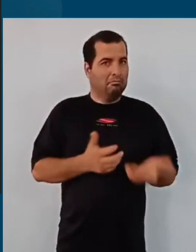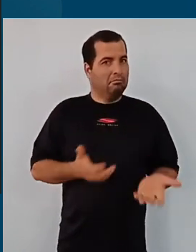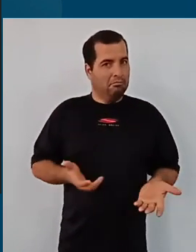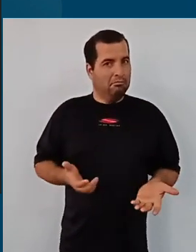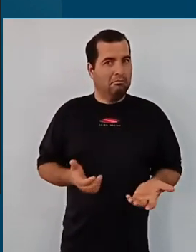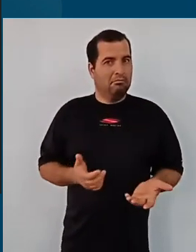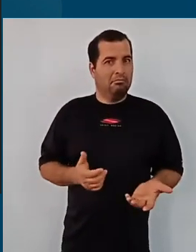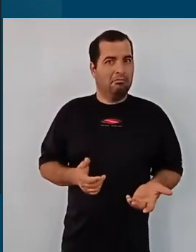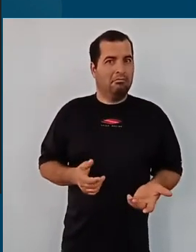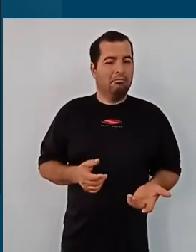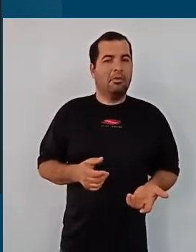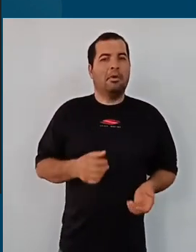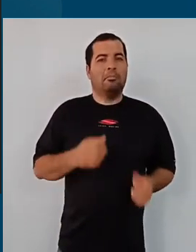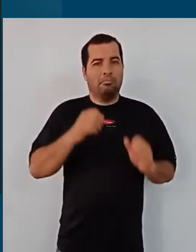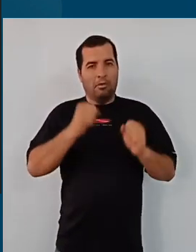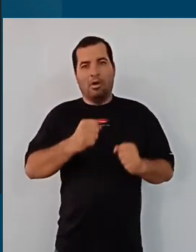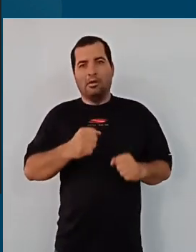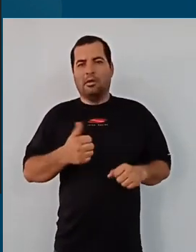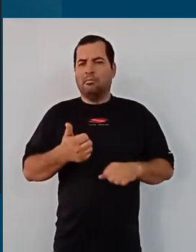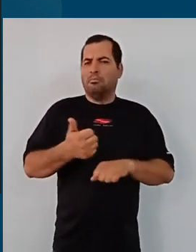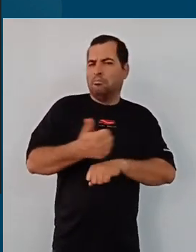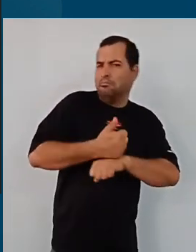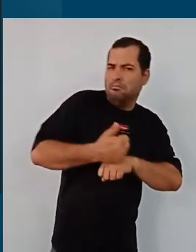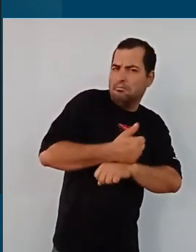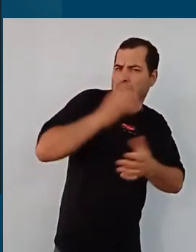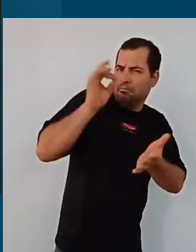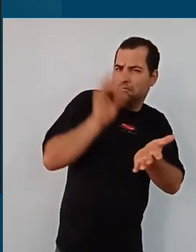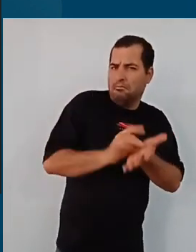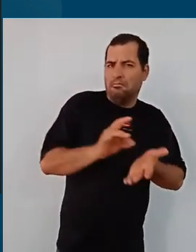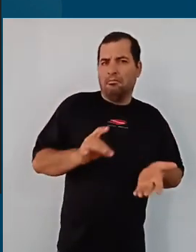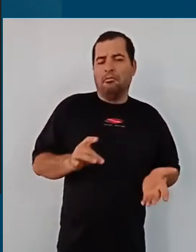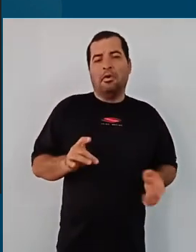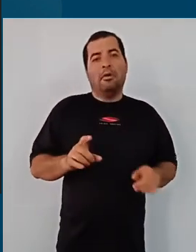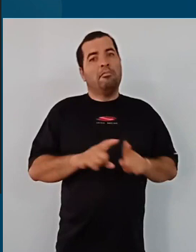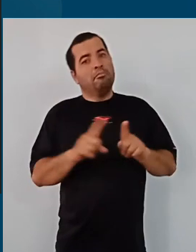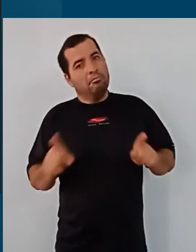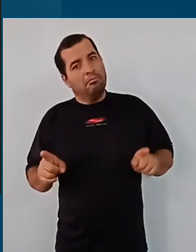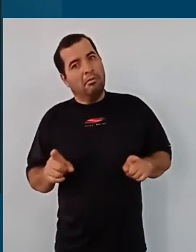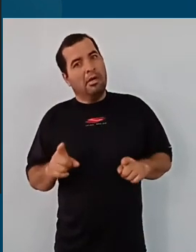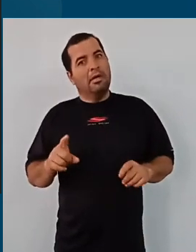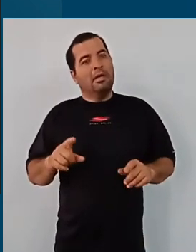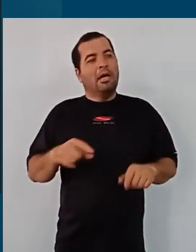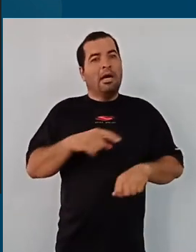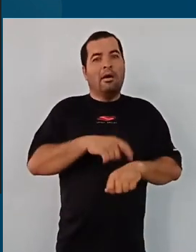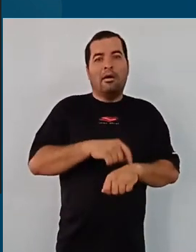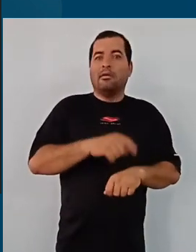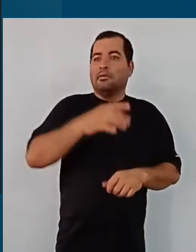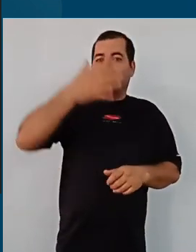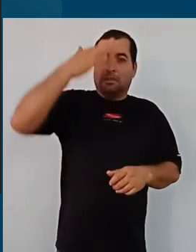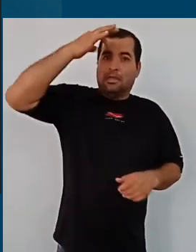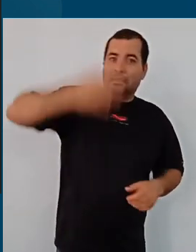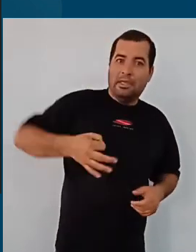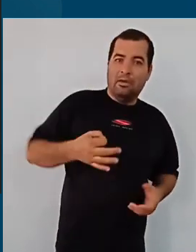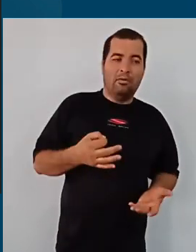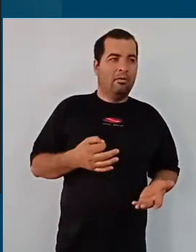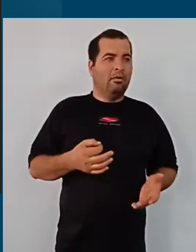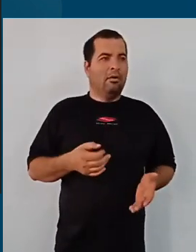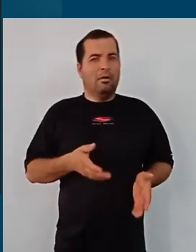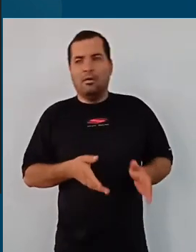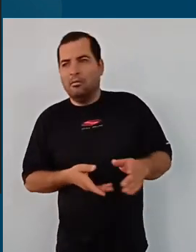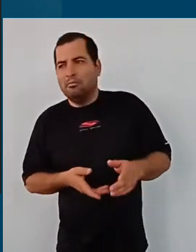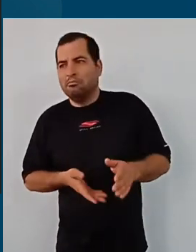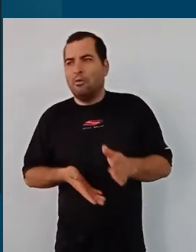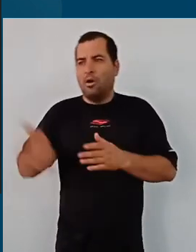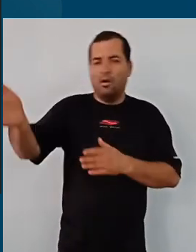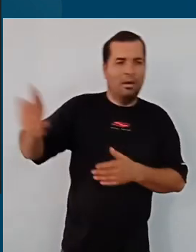excelente jogador, mas, no entanto, efetivar todo um contra-ataque, tomar uma decisão de para quem passa, correr atrás, pegar